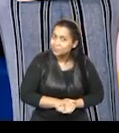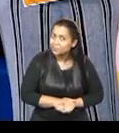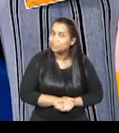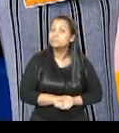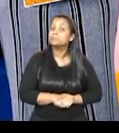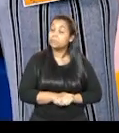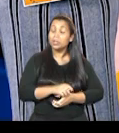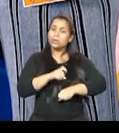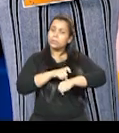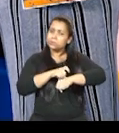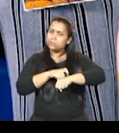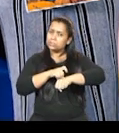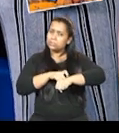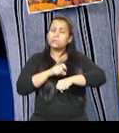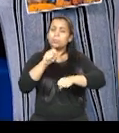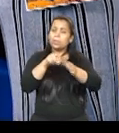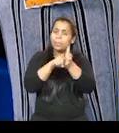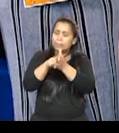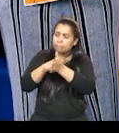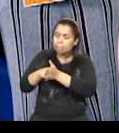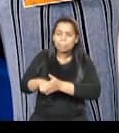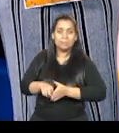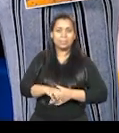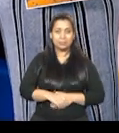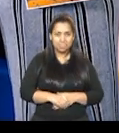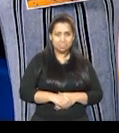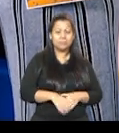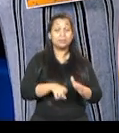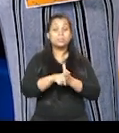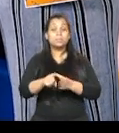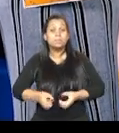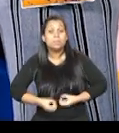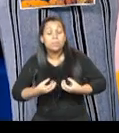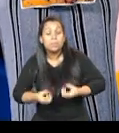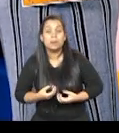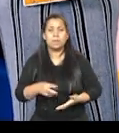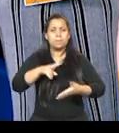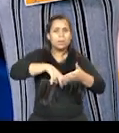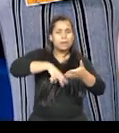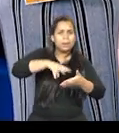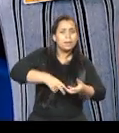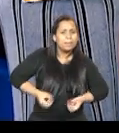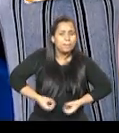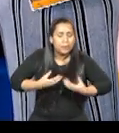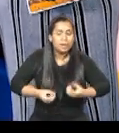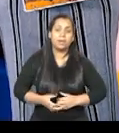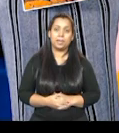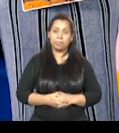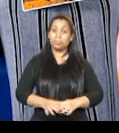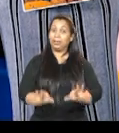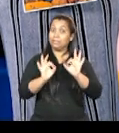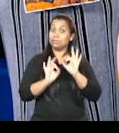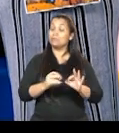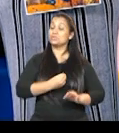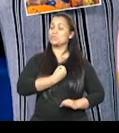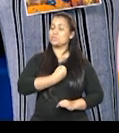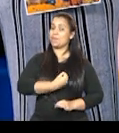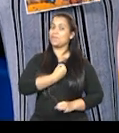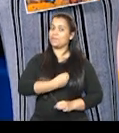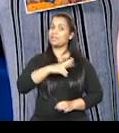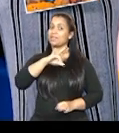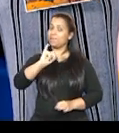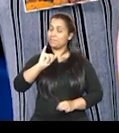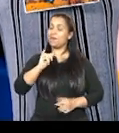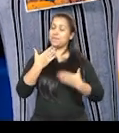Dedique um pouquinho do seu tempo a pesquisas literárias, pesquise poemas, leia poemas. Tenho certeza que a sua vida vai ficar muito